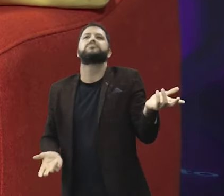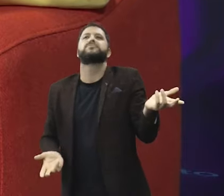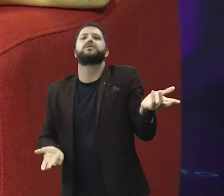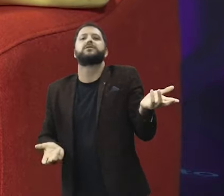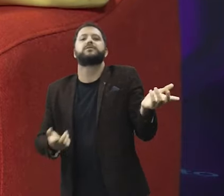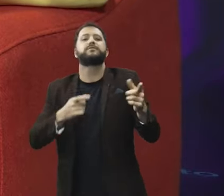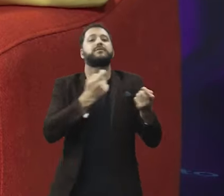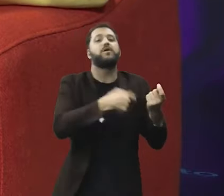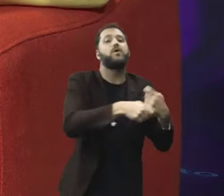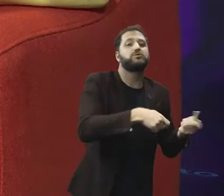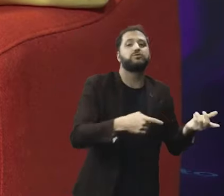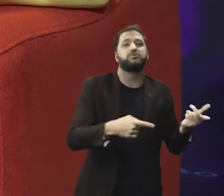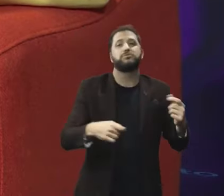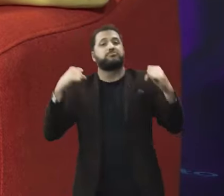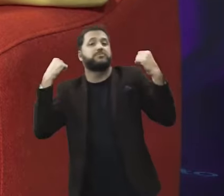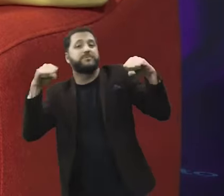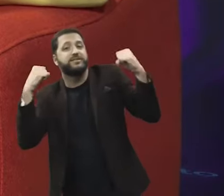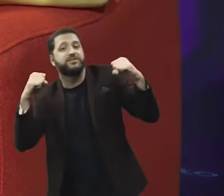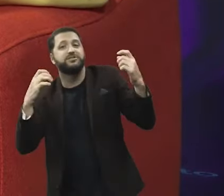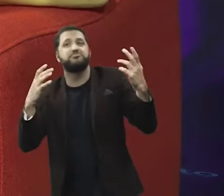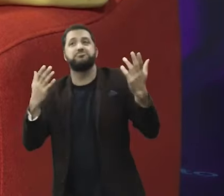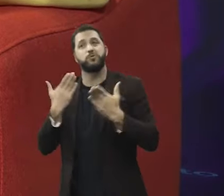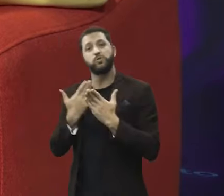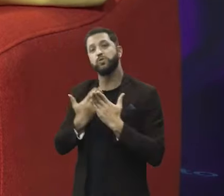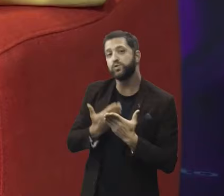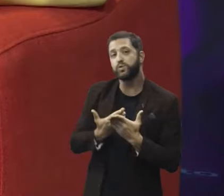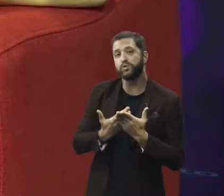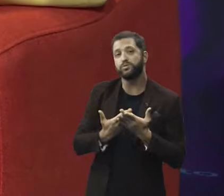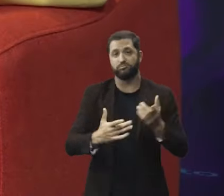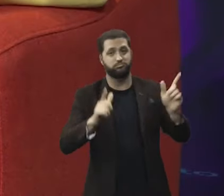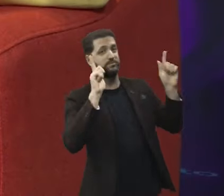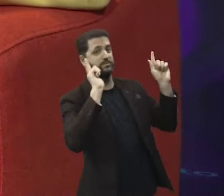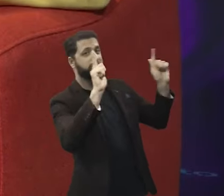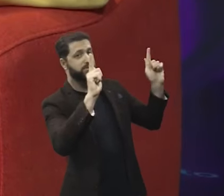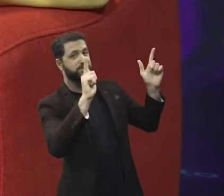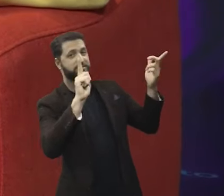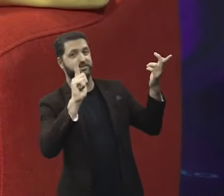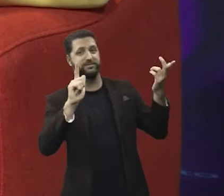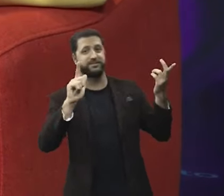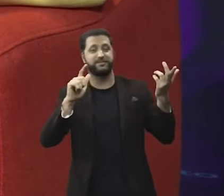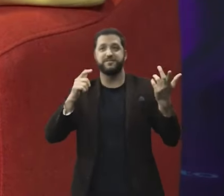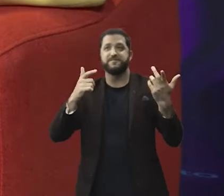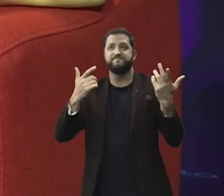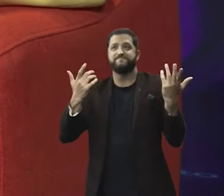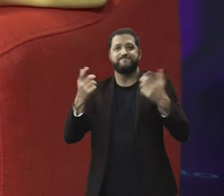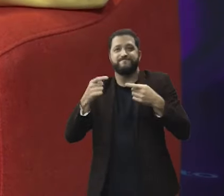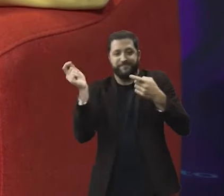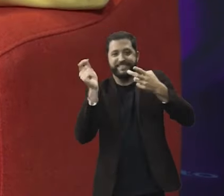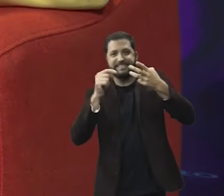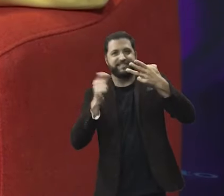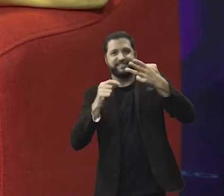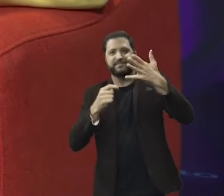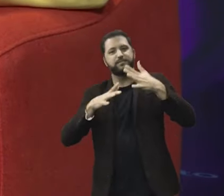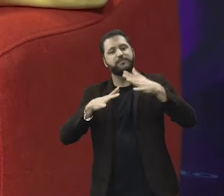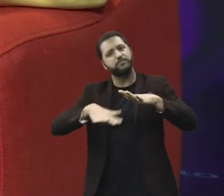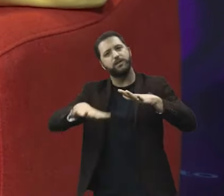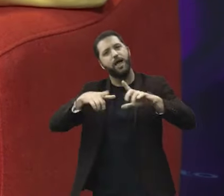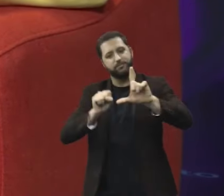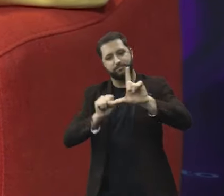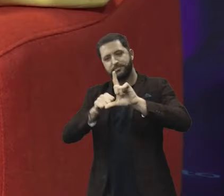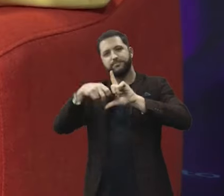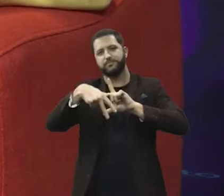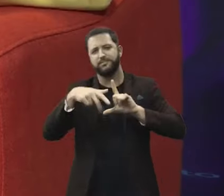negócios estudos lazer entretenimento então quando a gente pensa Vai ser uma bênção ou